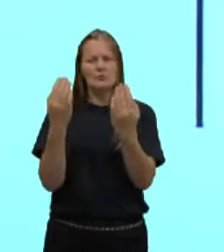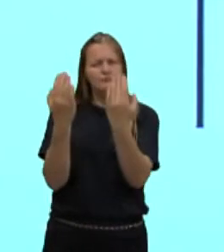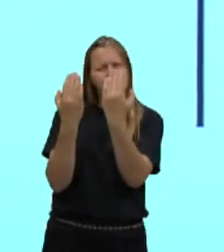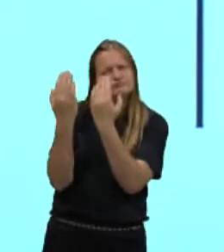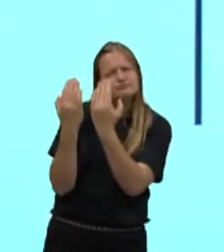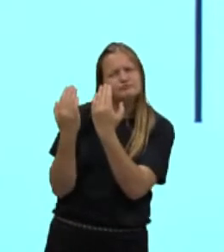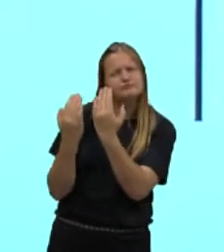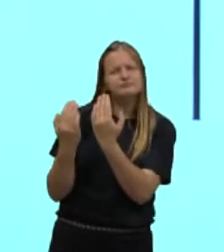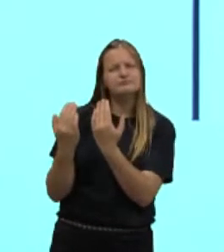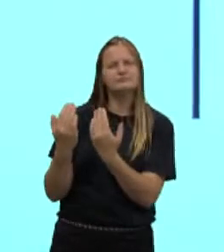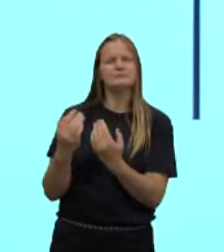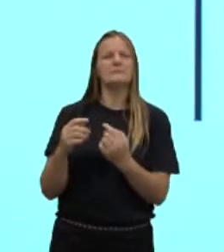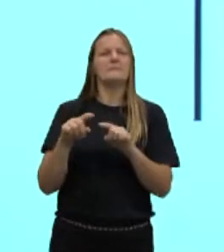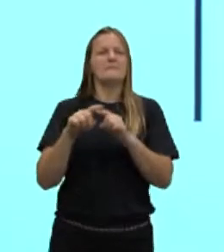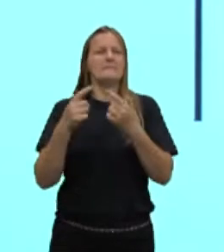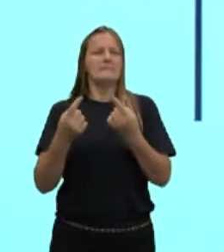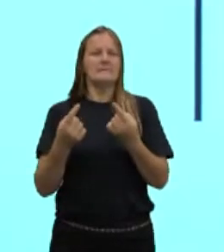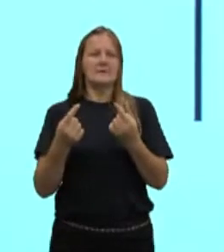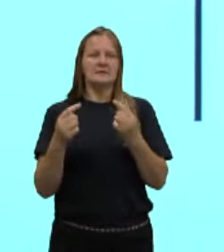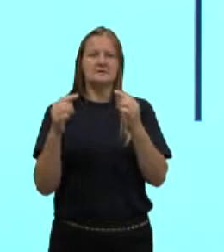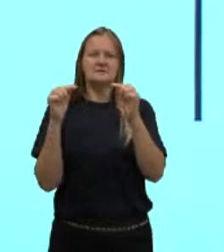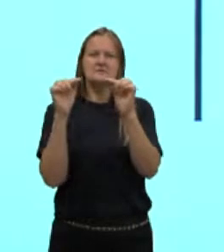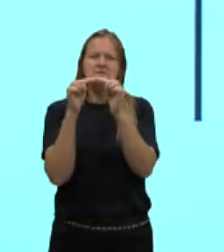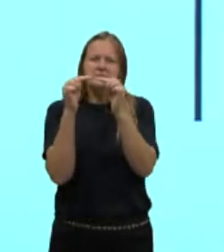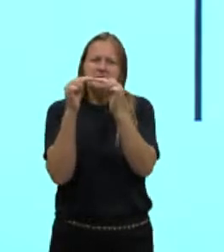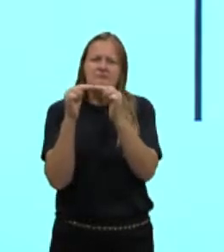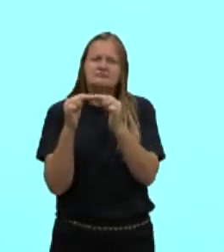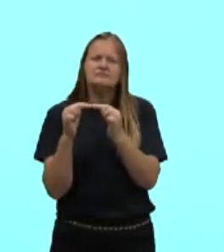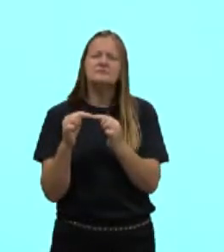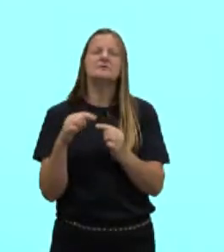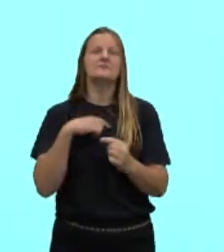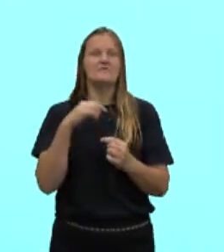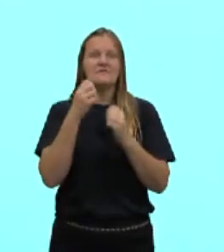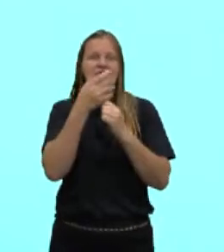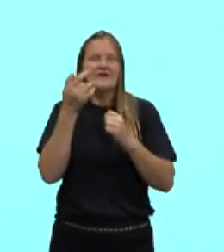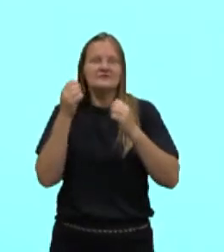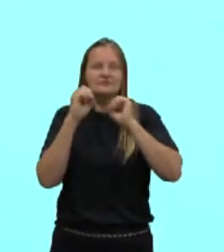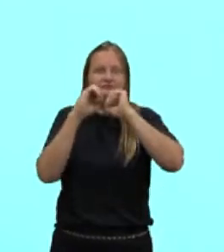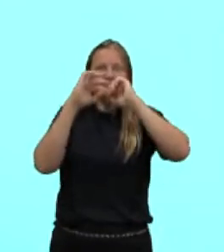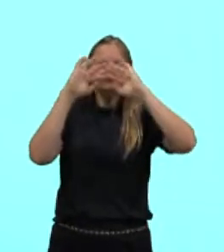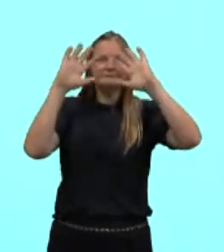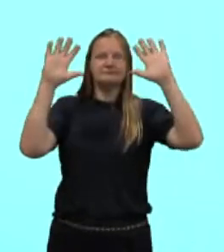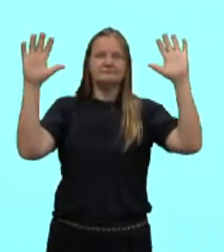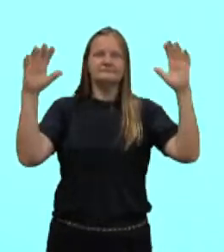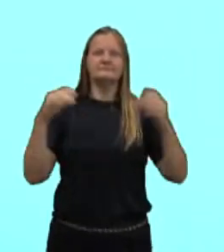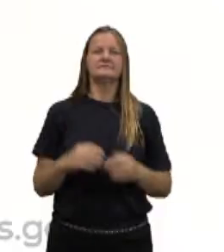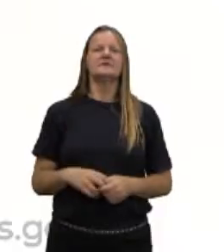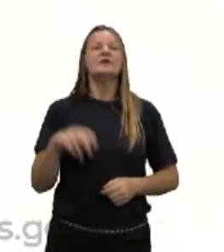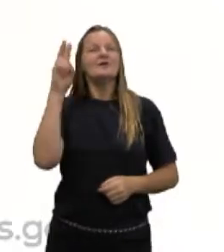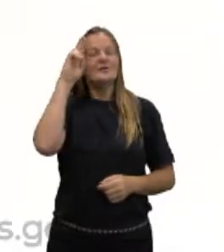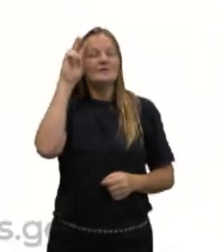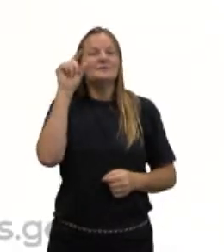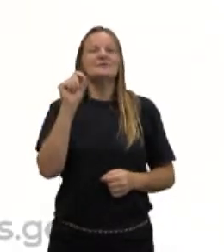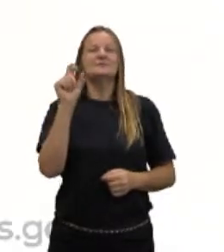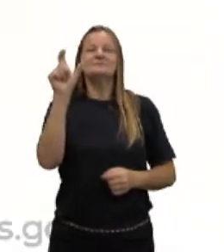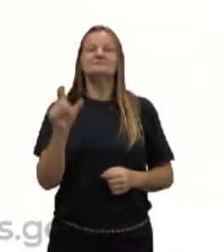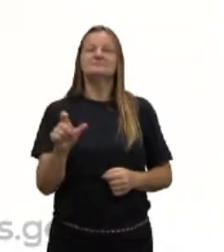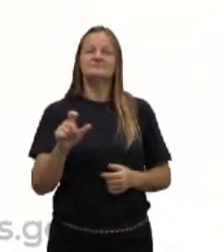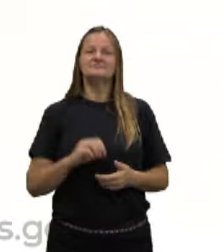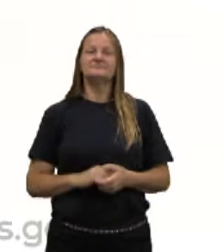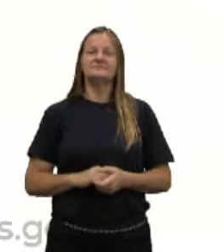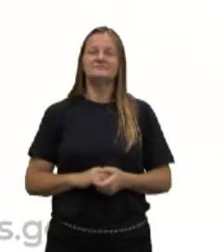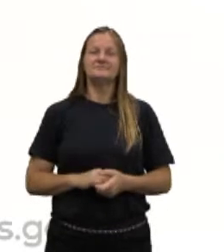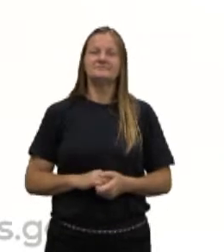semelhante e, portanto, mais fácil de compreender. E daí eu lembrei